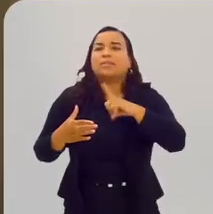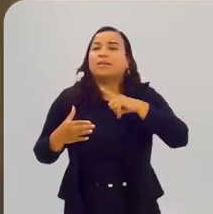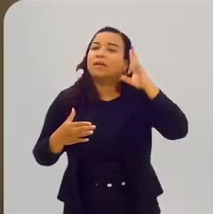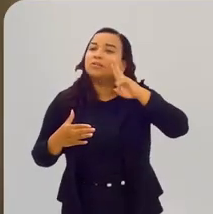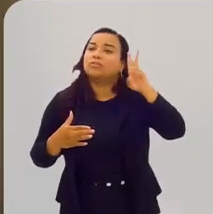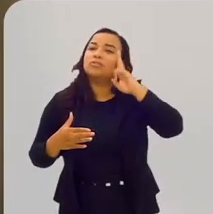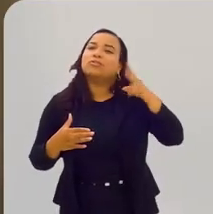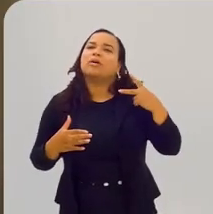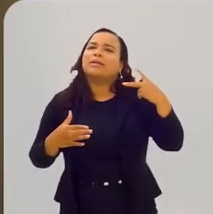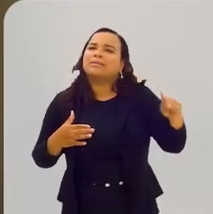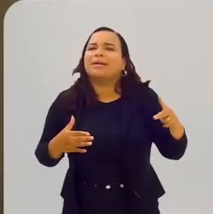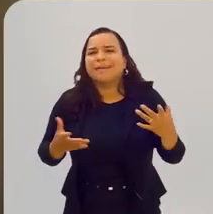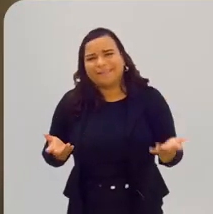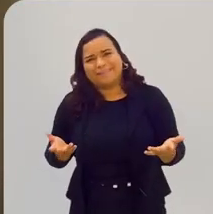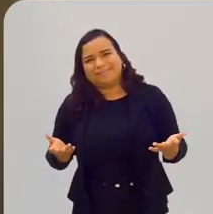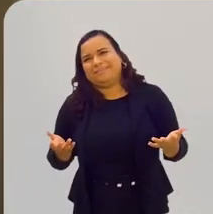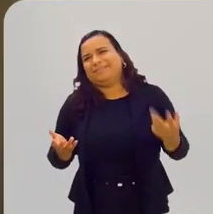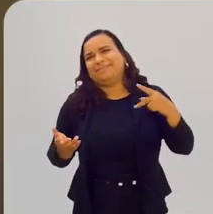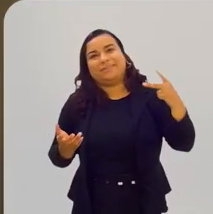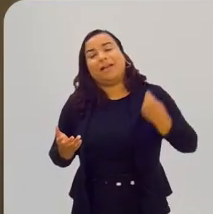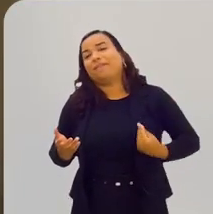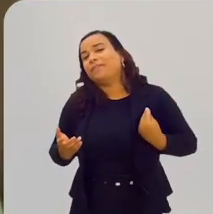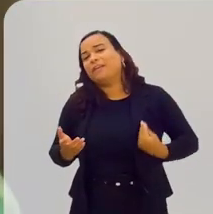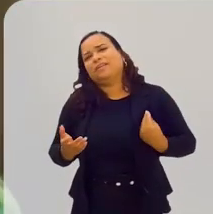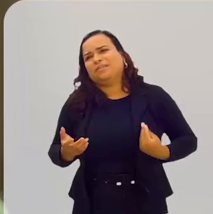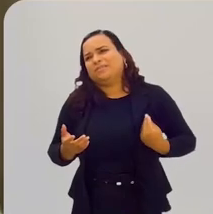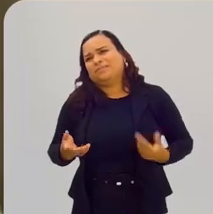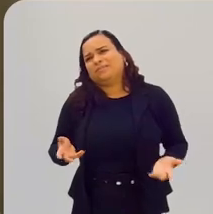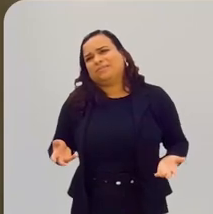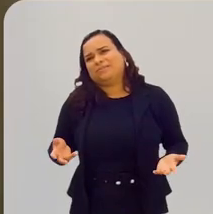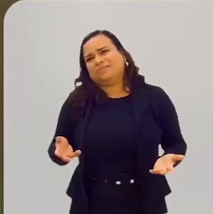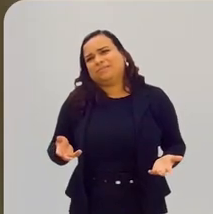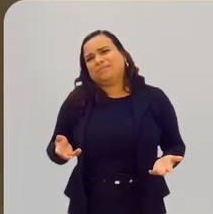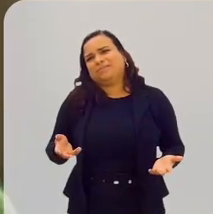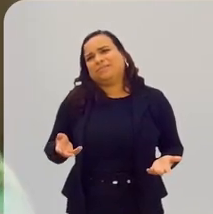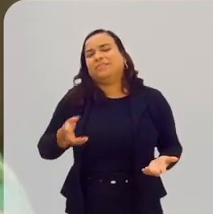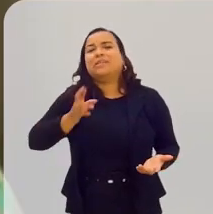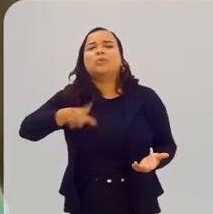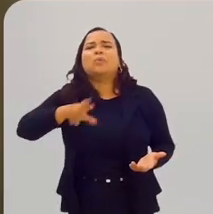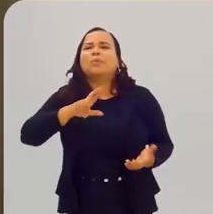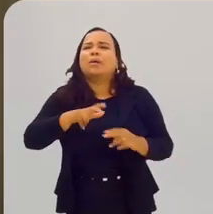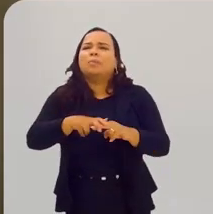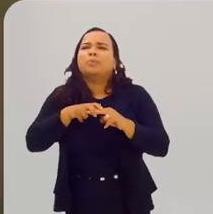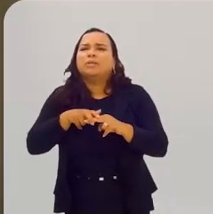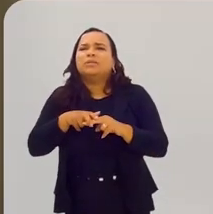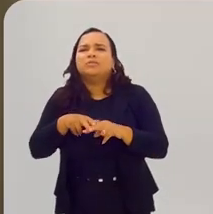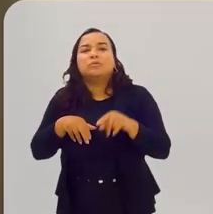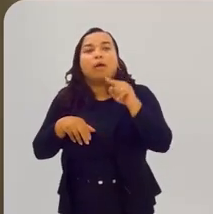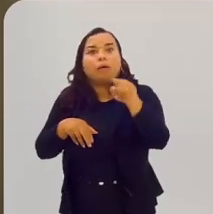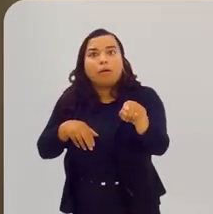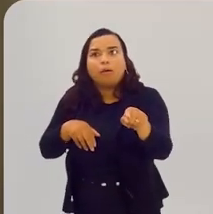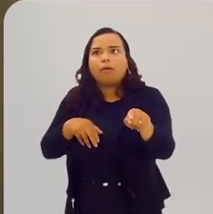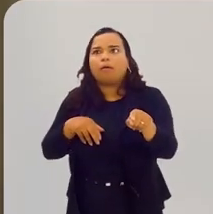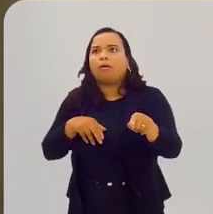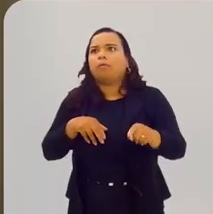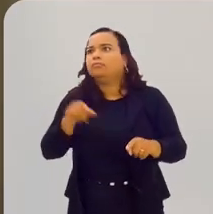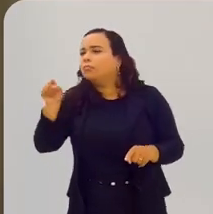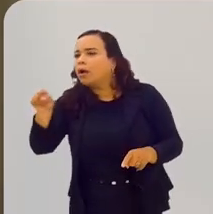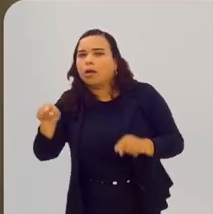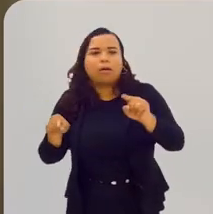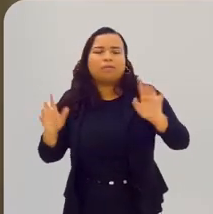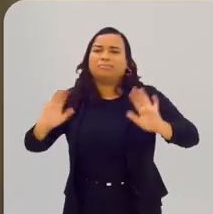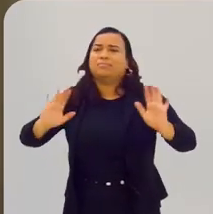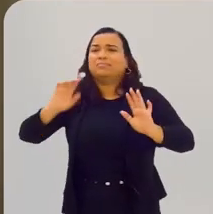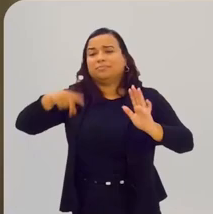né não necessariamente aquela aquela coisa que ela existe pessoas arrogante assim mas não necessariamente a pessoa é